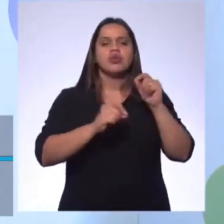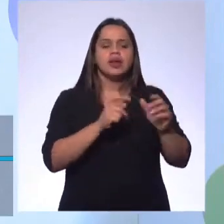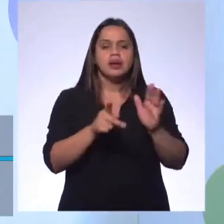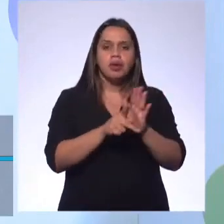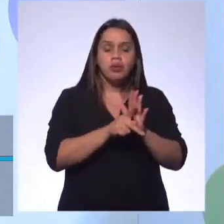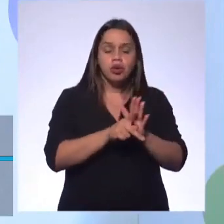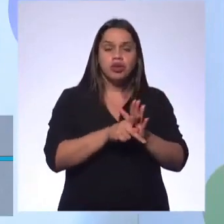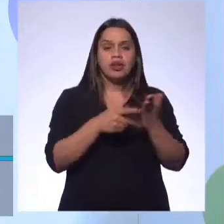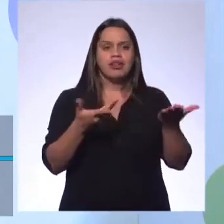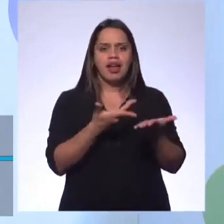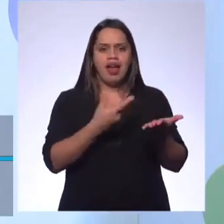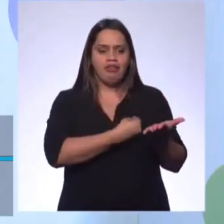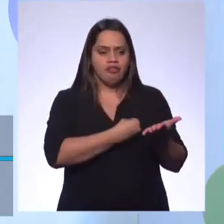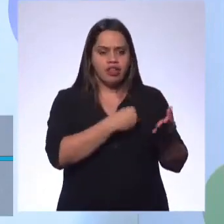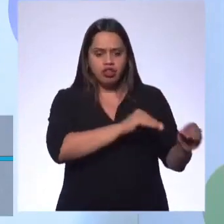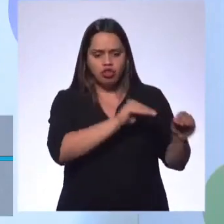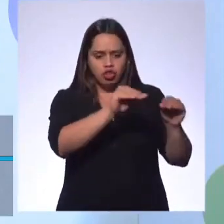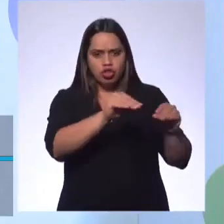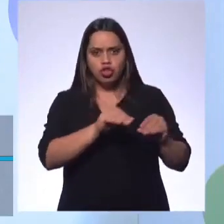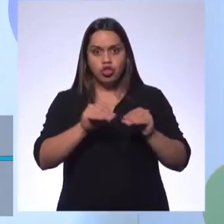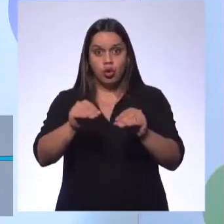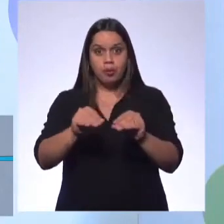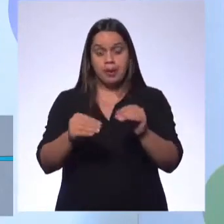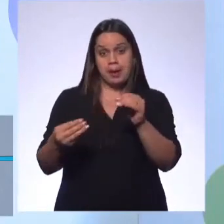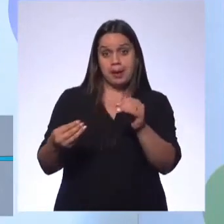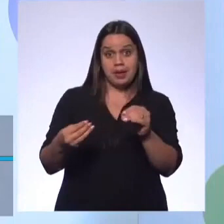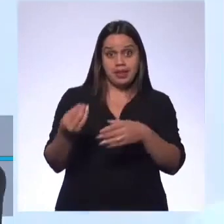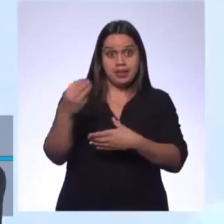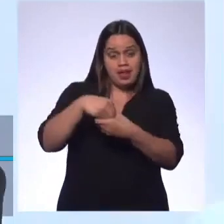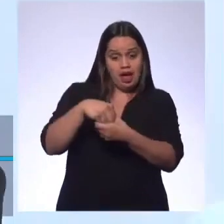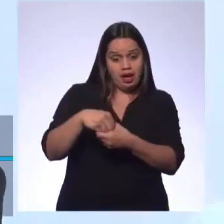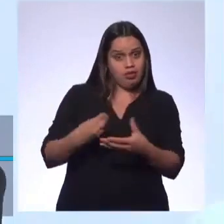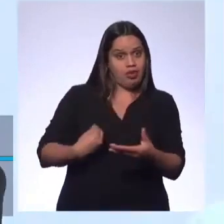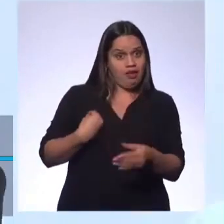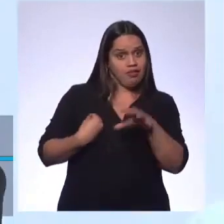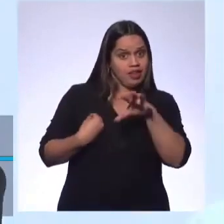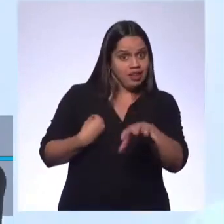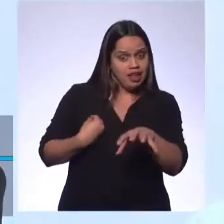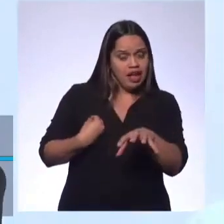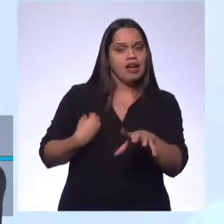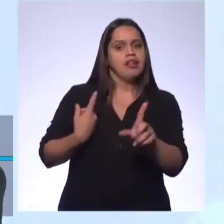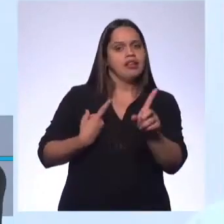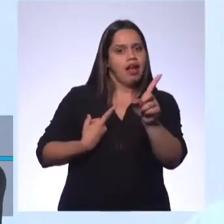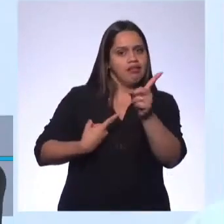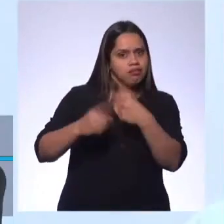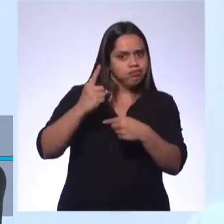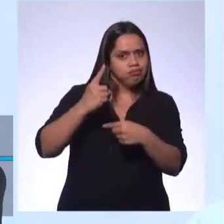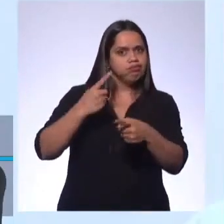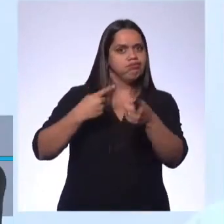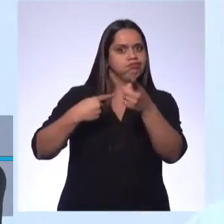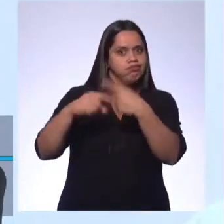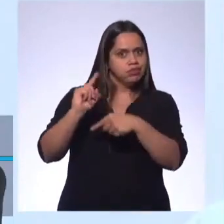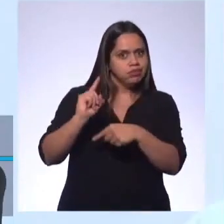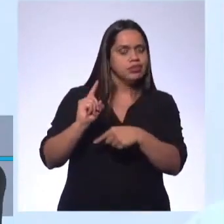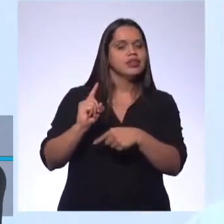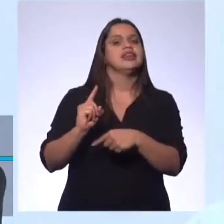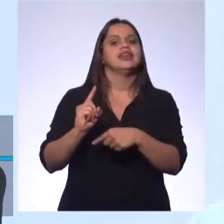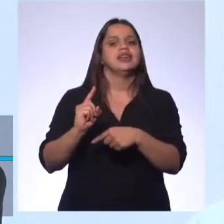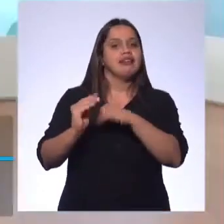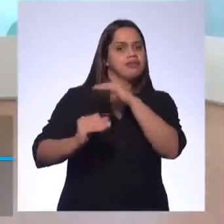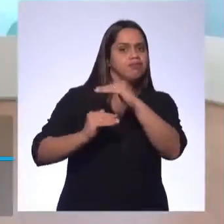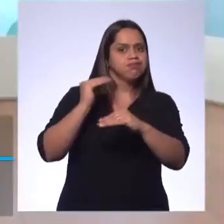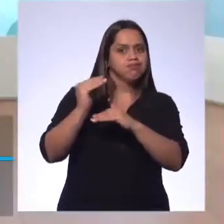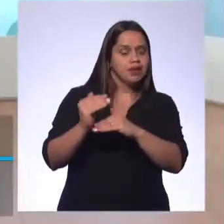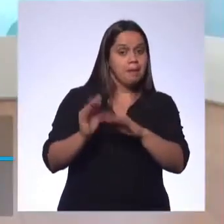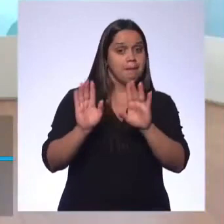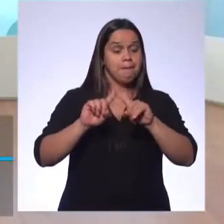um novo dentro da realidade dele. Então, dentro da realidade, ele estava avançando, mas ele estava avançando